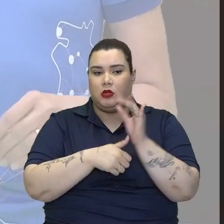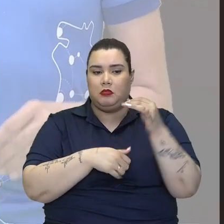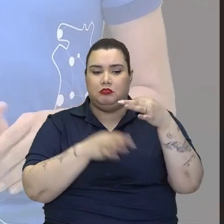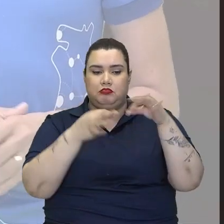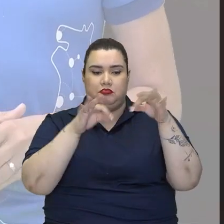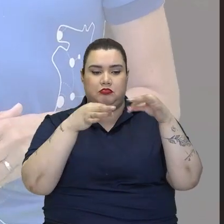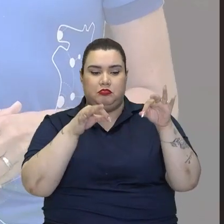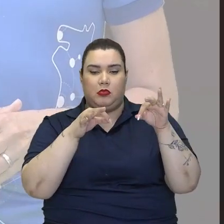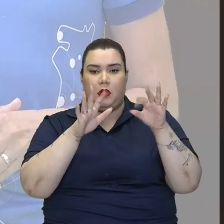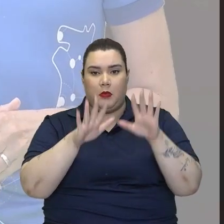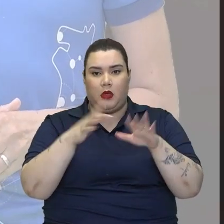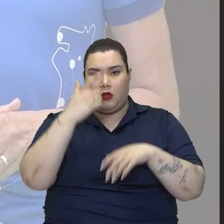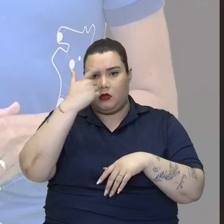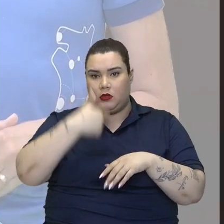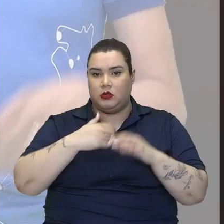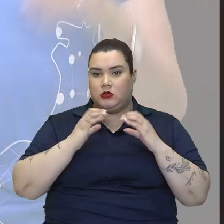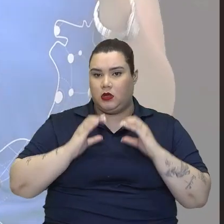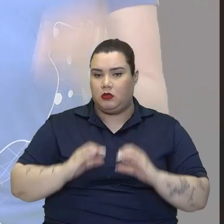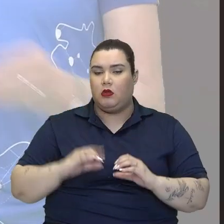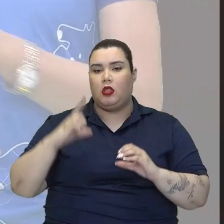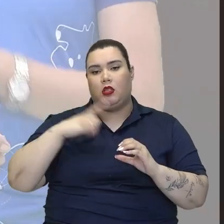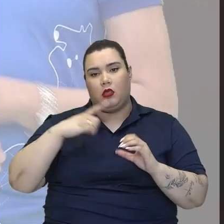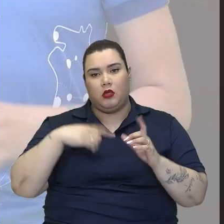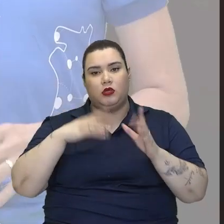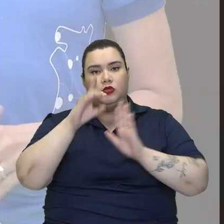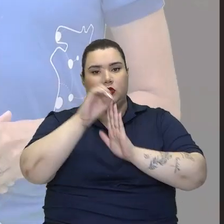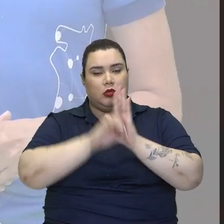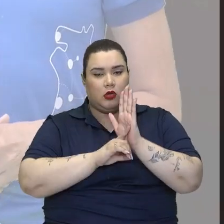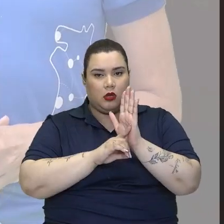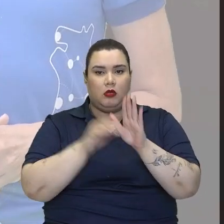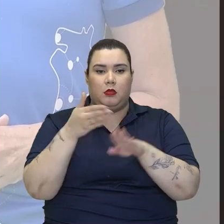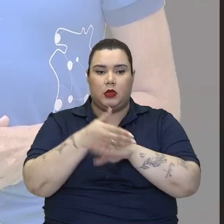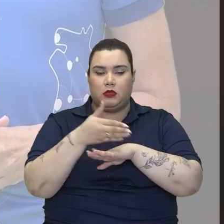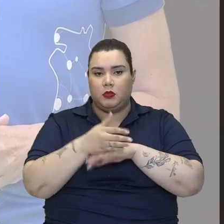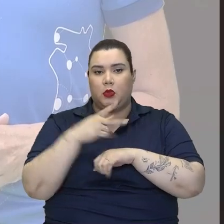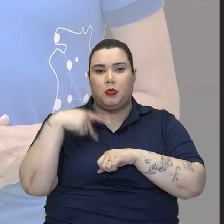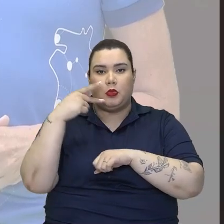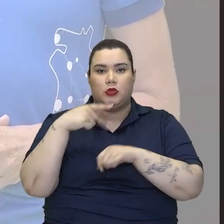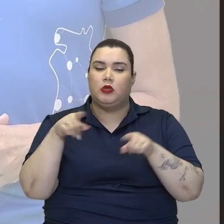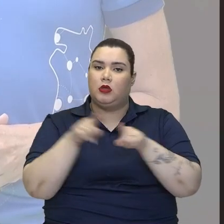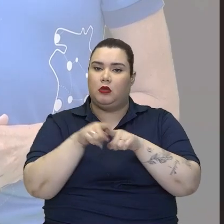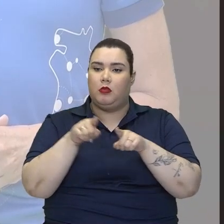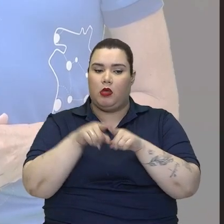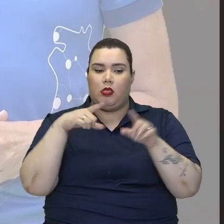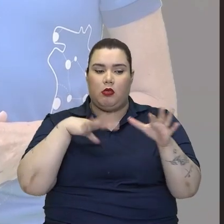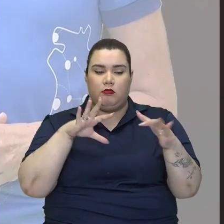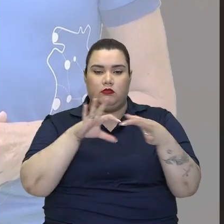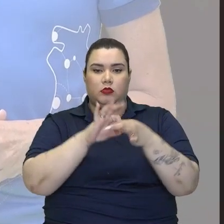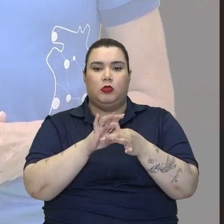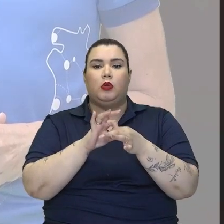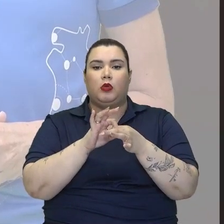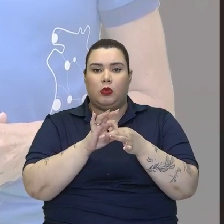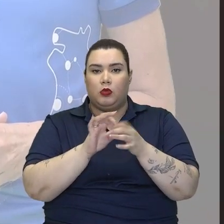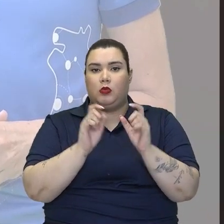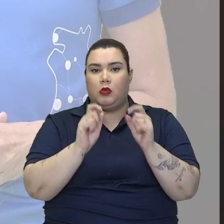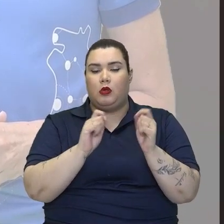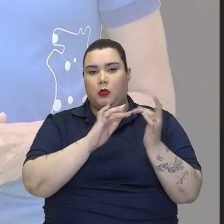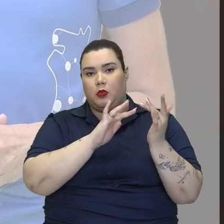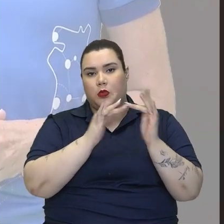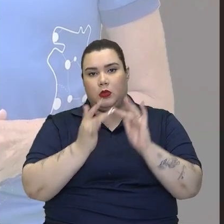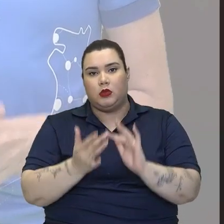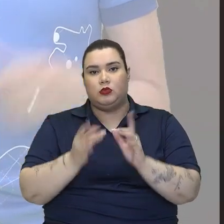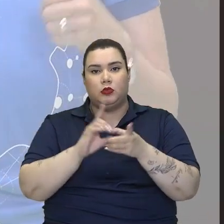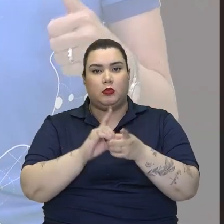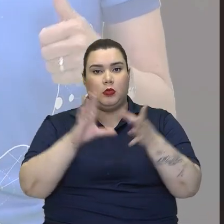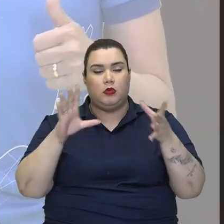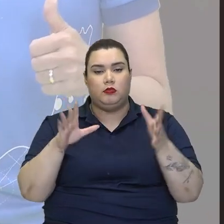cidadão, tenho direito à participação política, estou inserido também no contexto democrático do meu